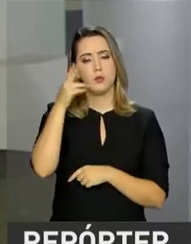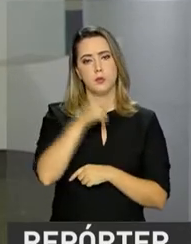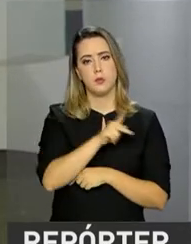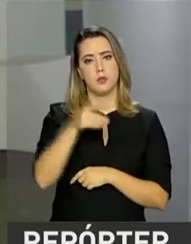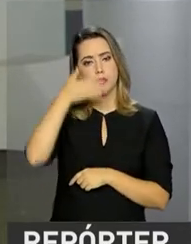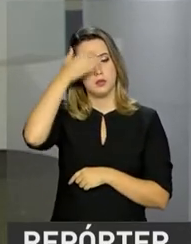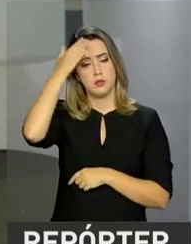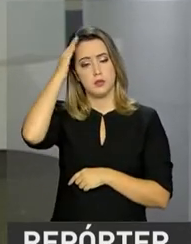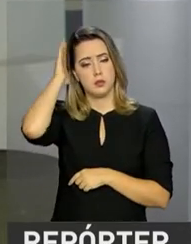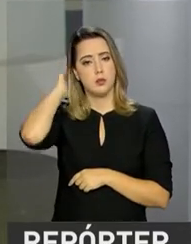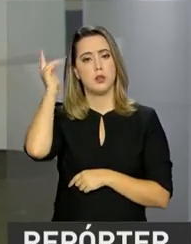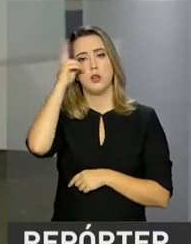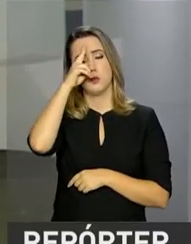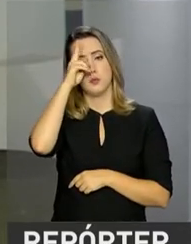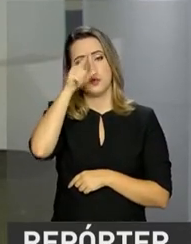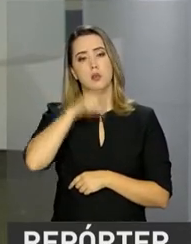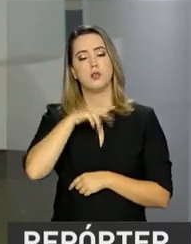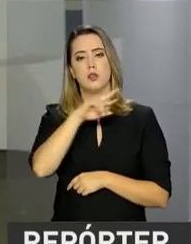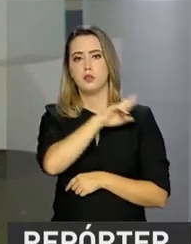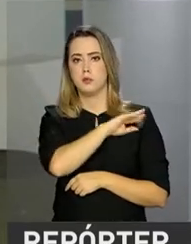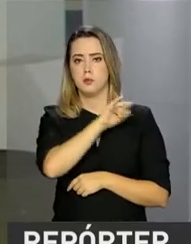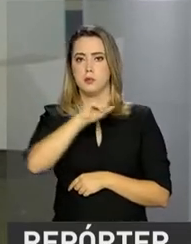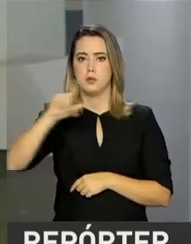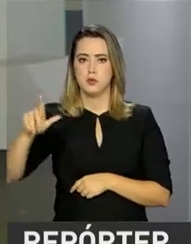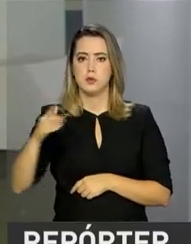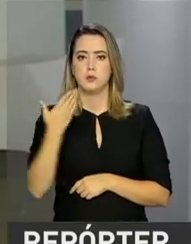serão concluídas com responsabilidade fiscal.